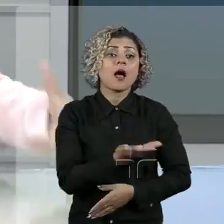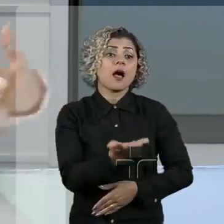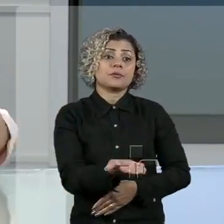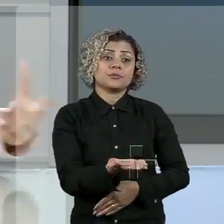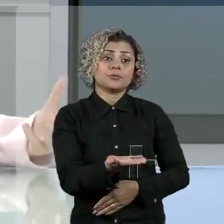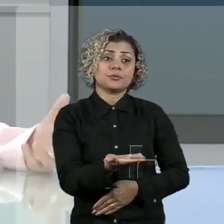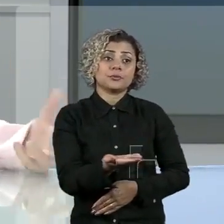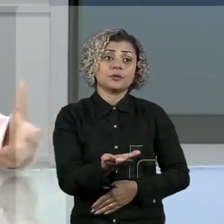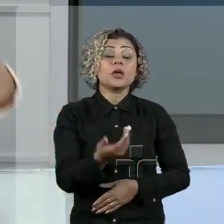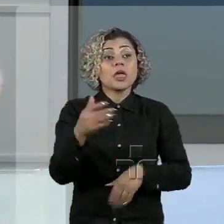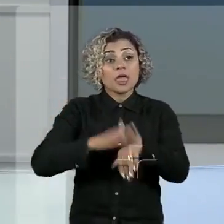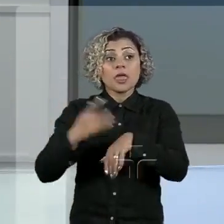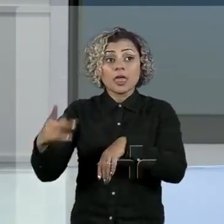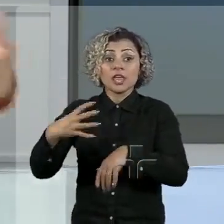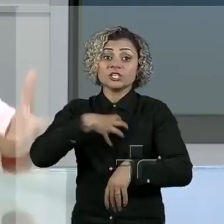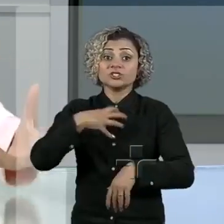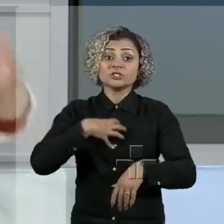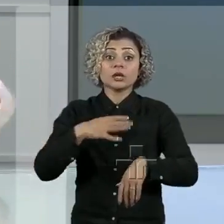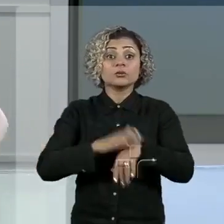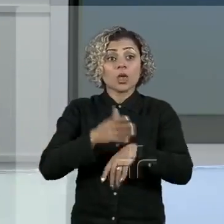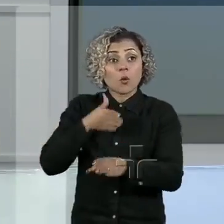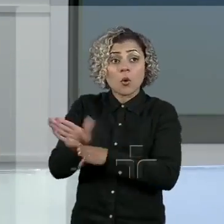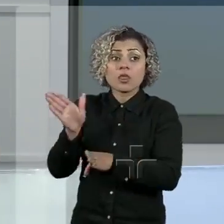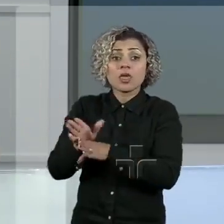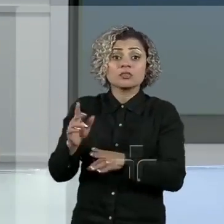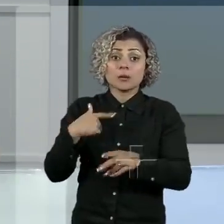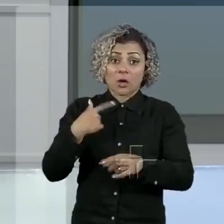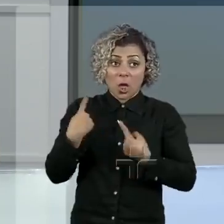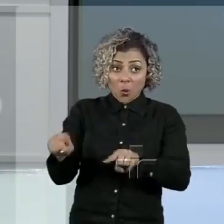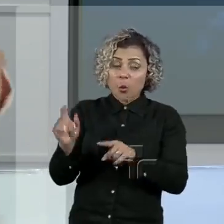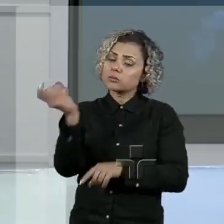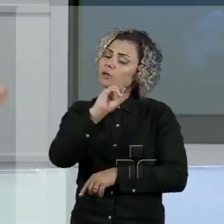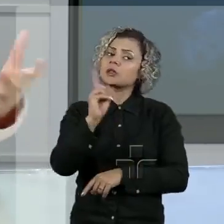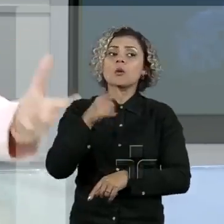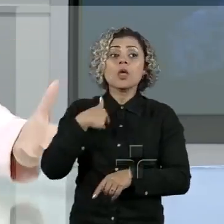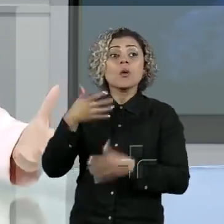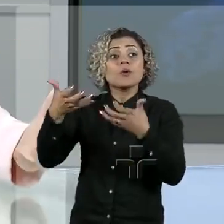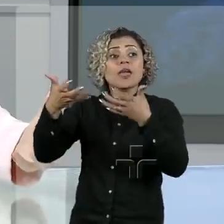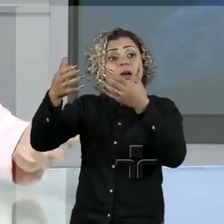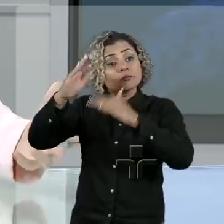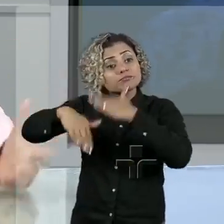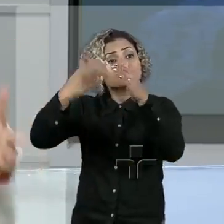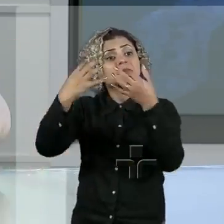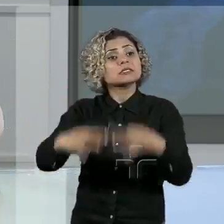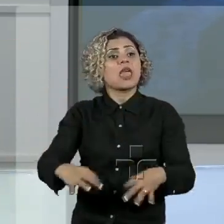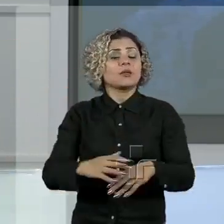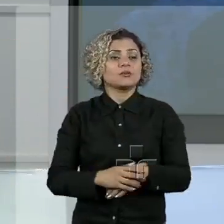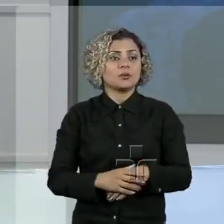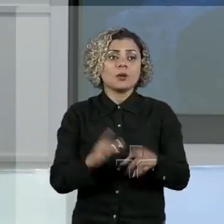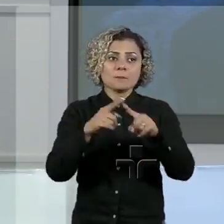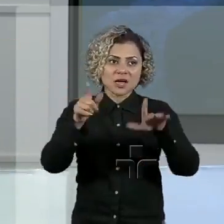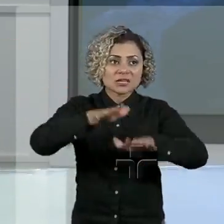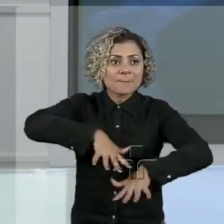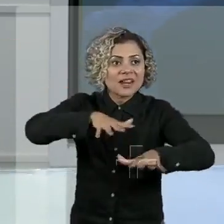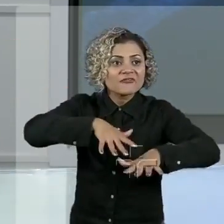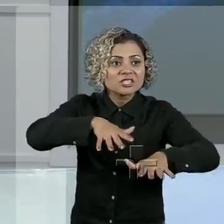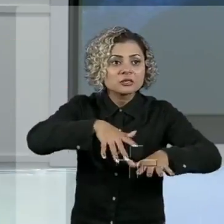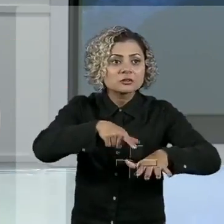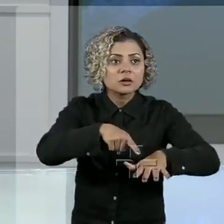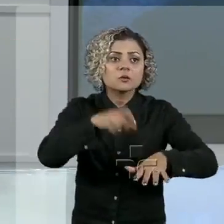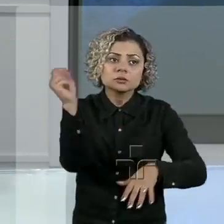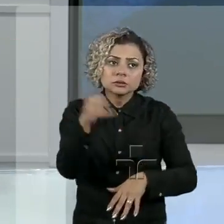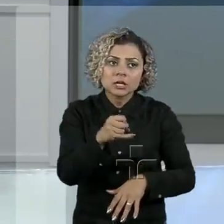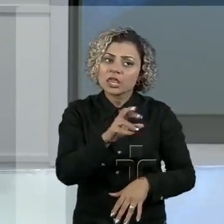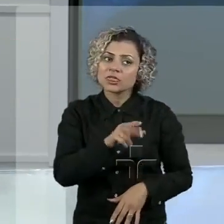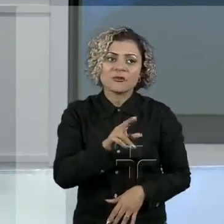essas questões tem que ser diferente. Eu digo isso para o bem dele, não é porque eu estou contra, é porque eu quero que dê certo. Mas a manifestação